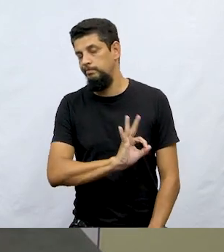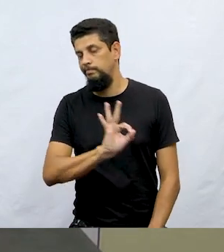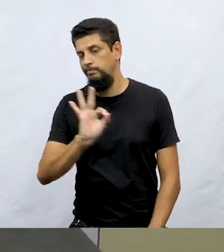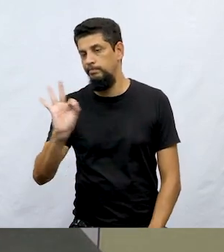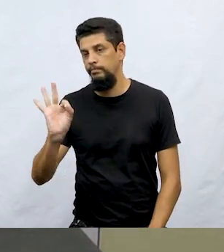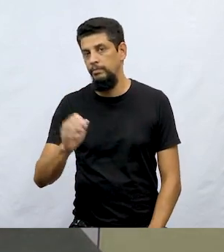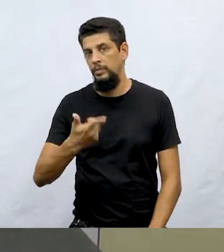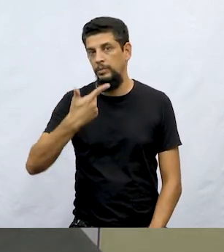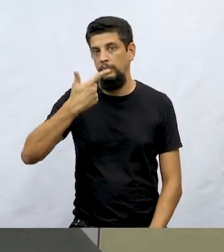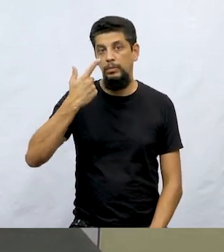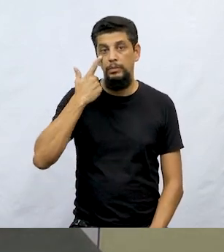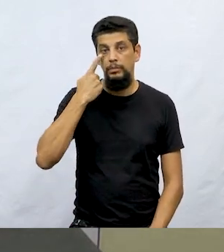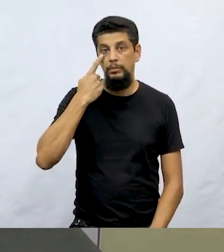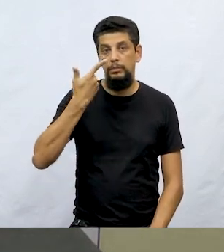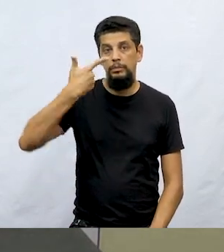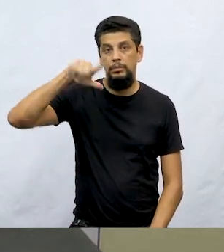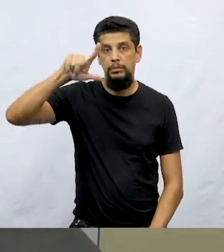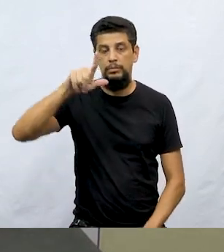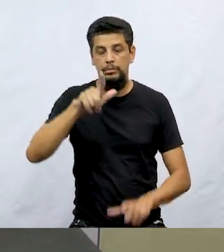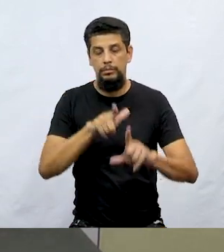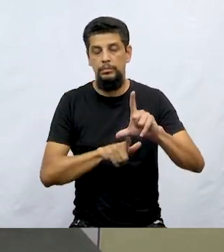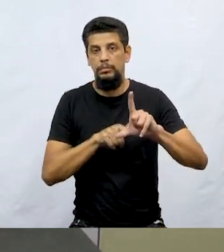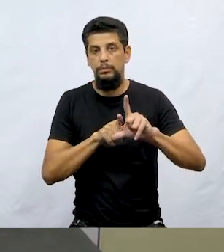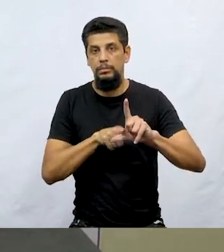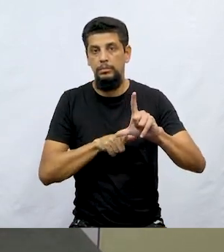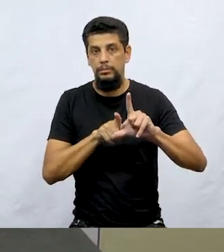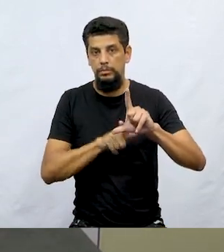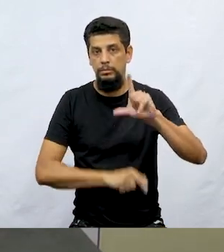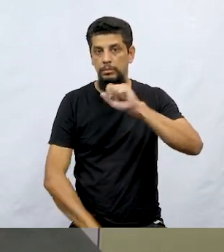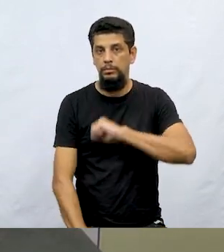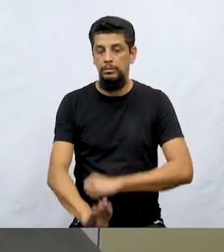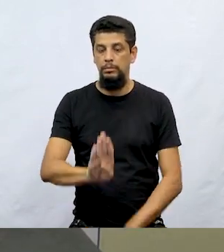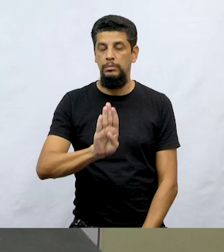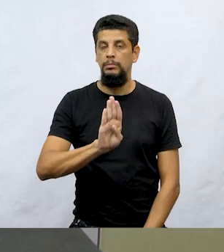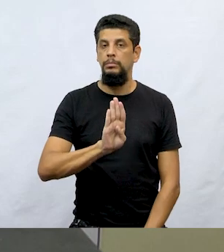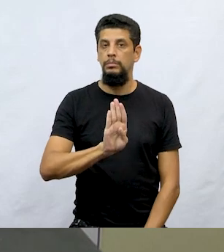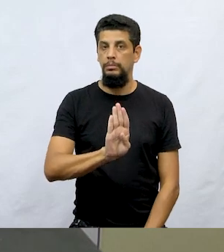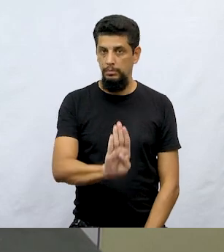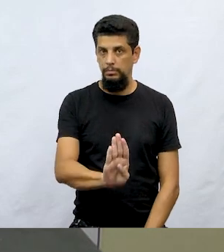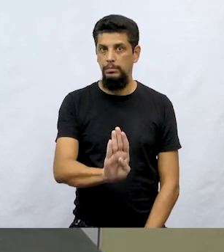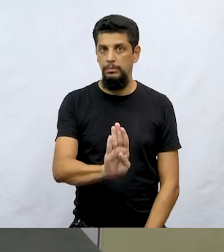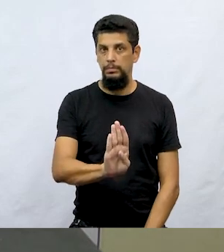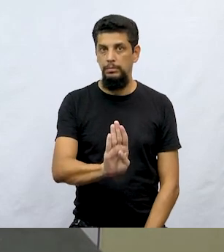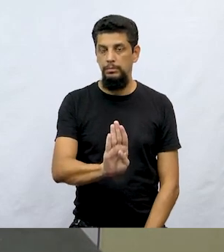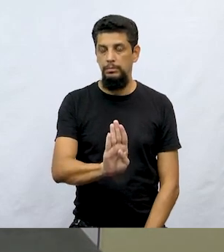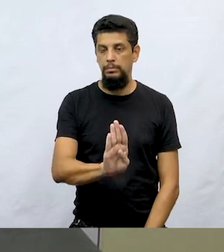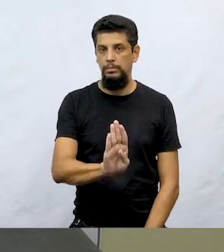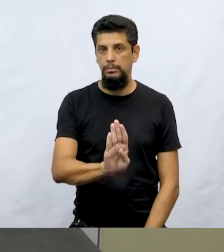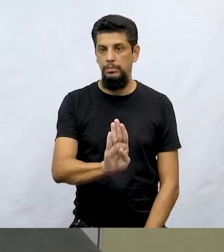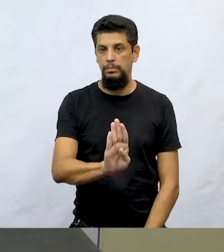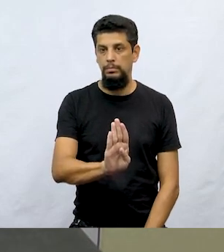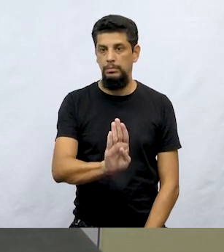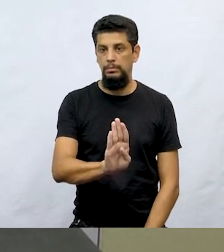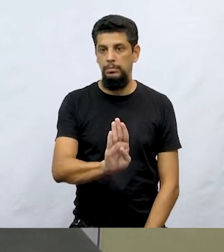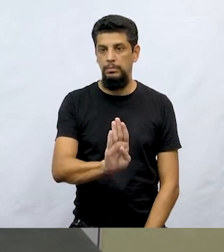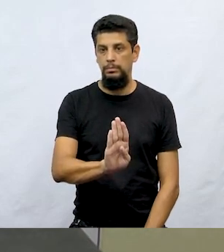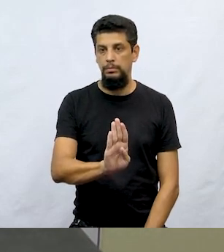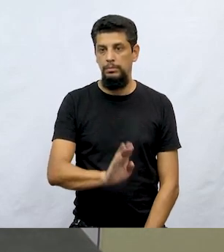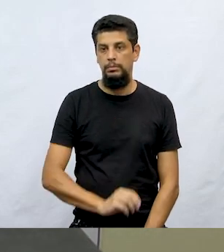Muito bem, prof. Vamos para a próxima letra? Vamos. A próxima letra é a letra B. Uhum.